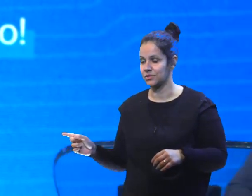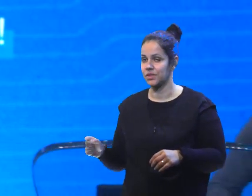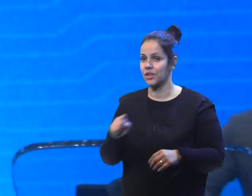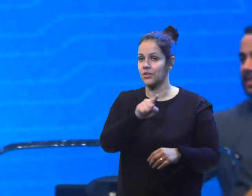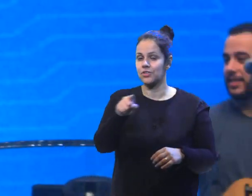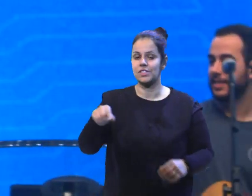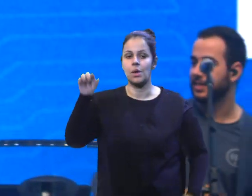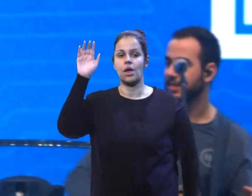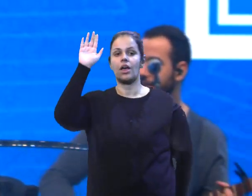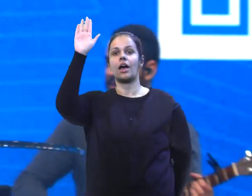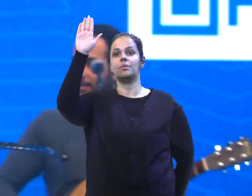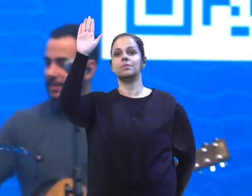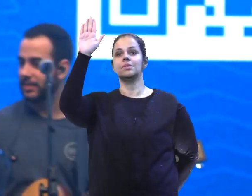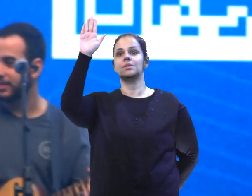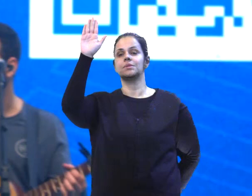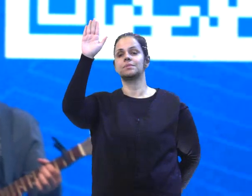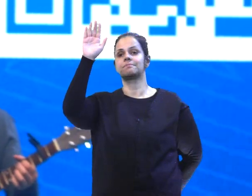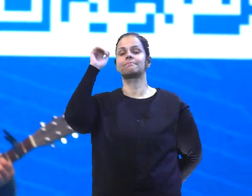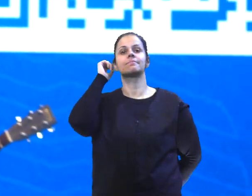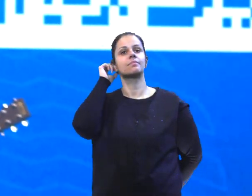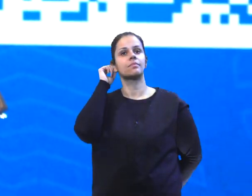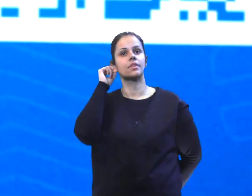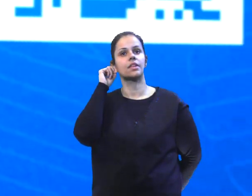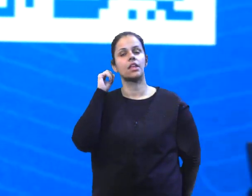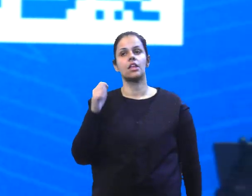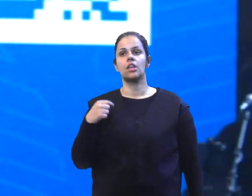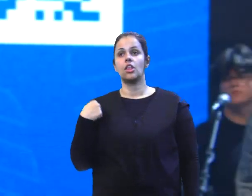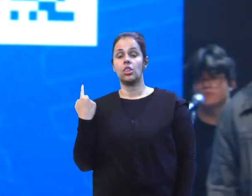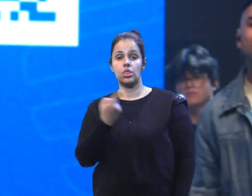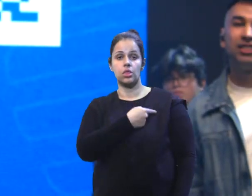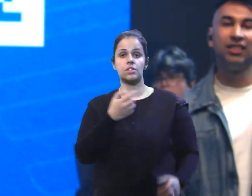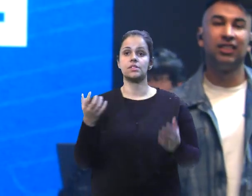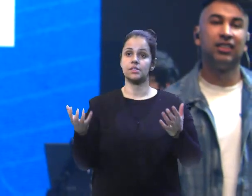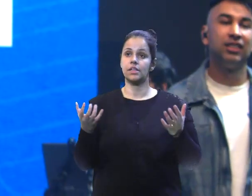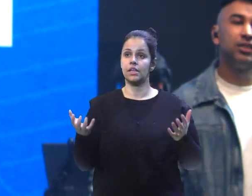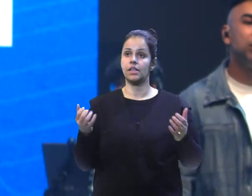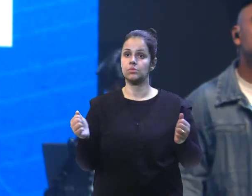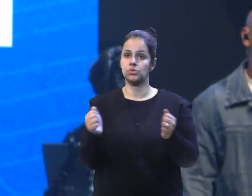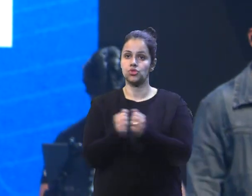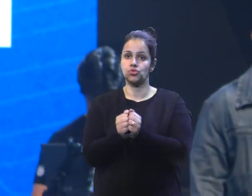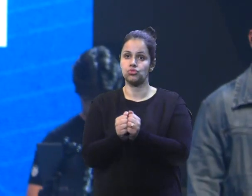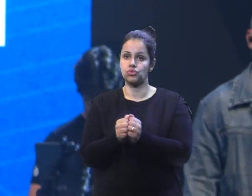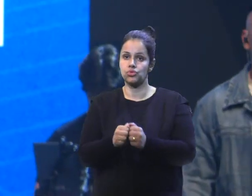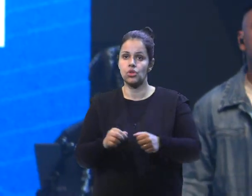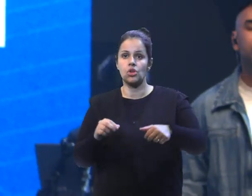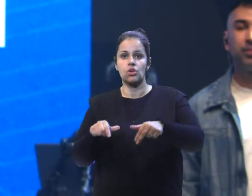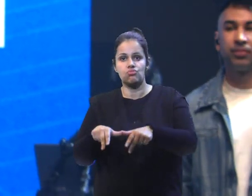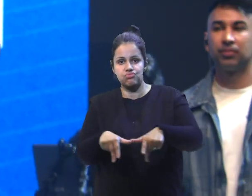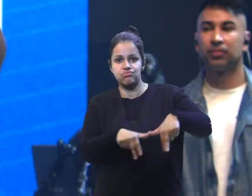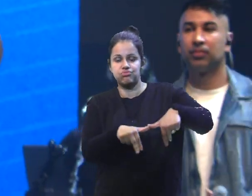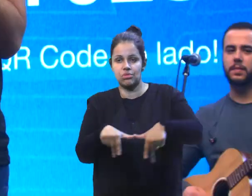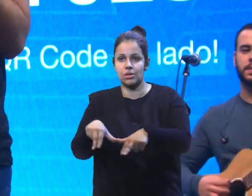que levantou a tua mão, nós queremos caminhar com você. Eu quero orar por você aqui agora, por esse